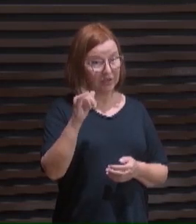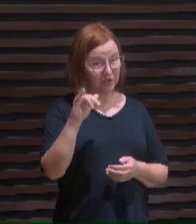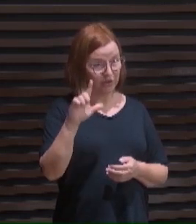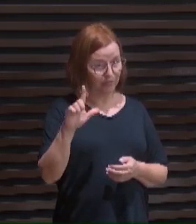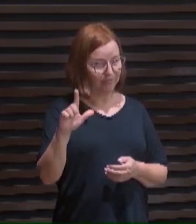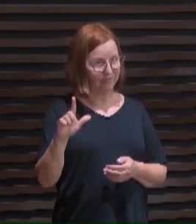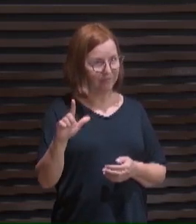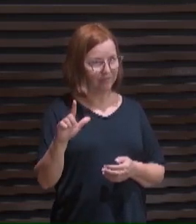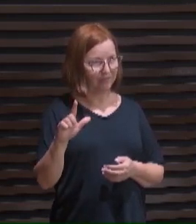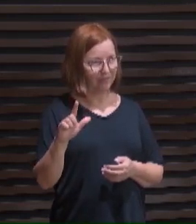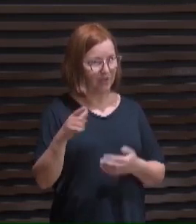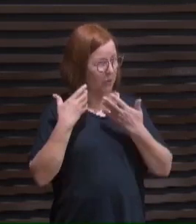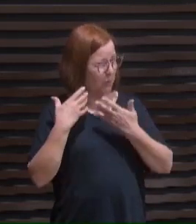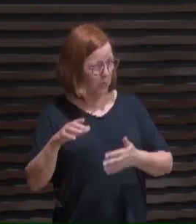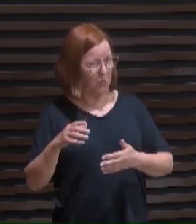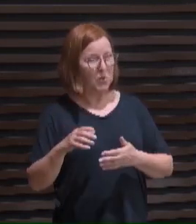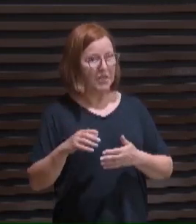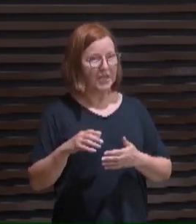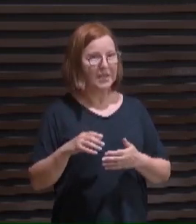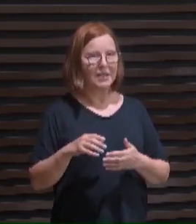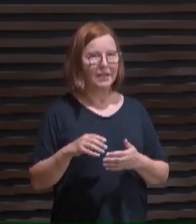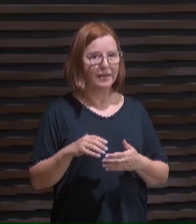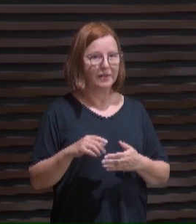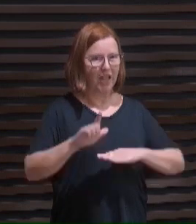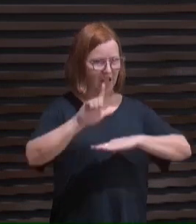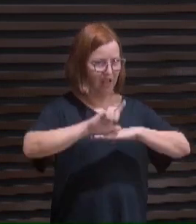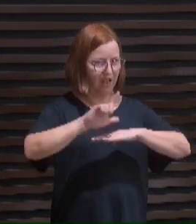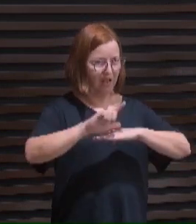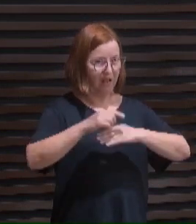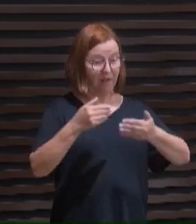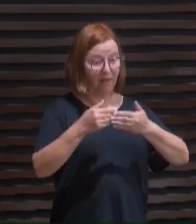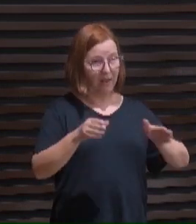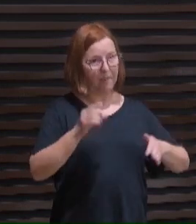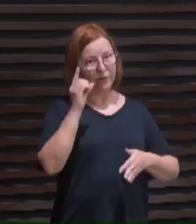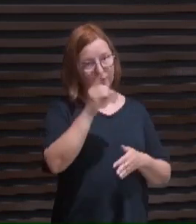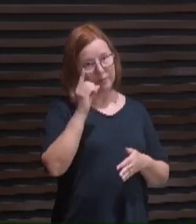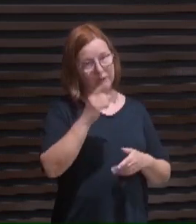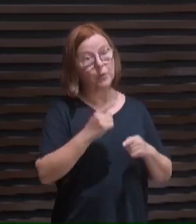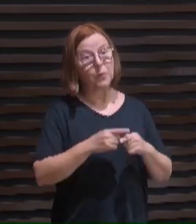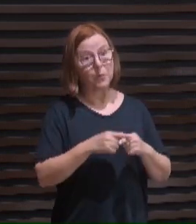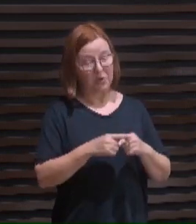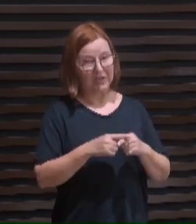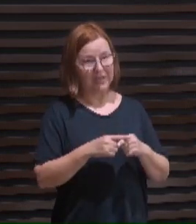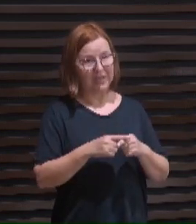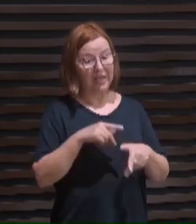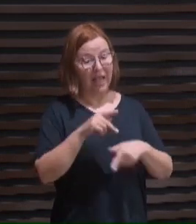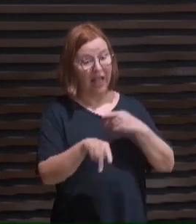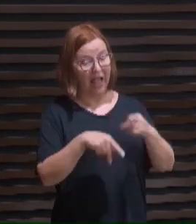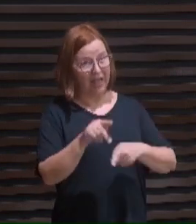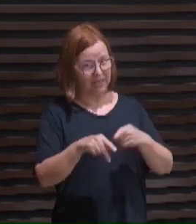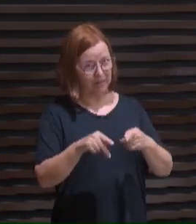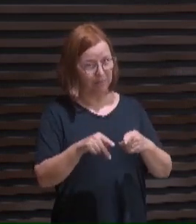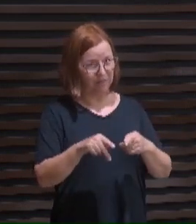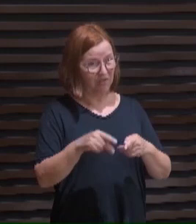shopping no domingo, porque as pessoas elas acabam indo para essas coisas que é um